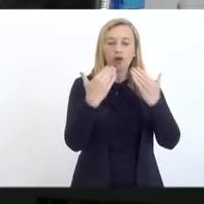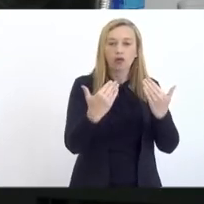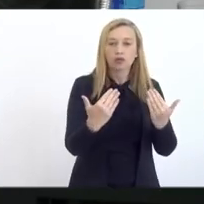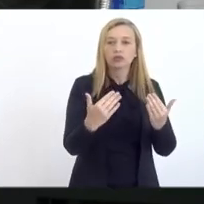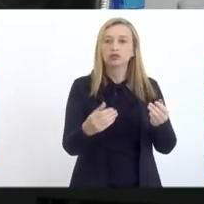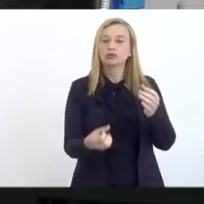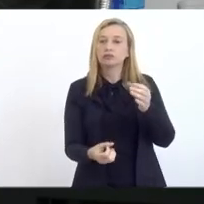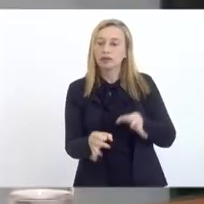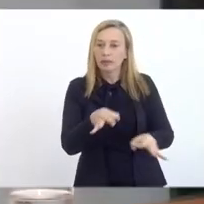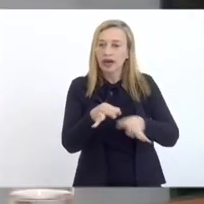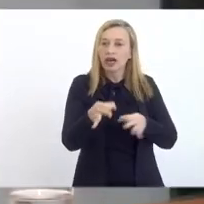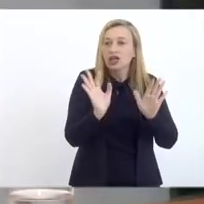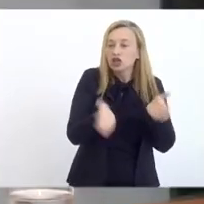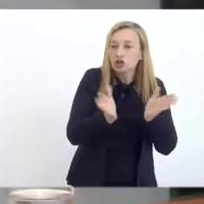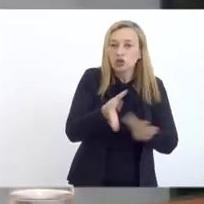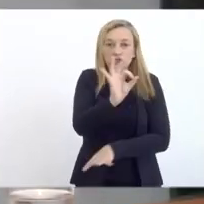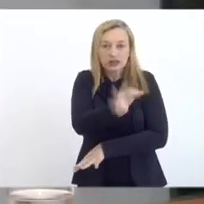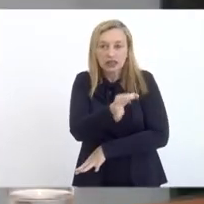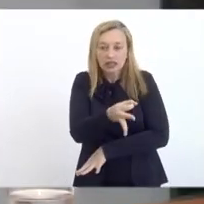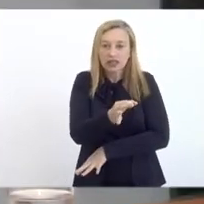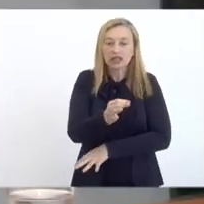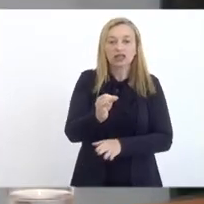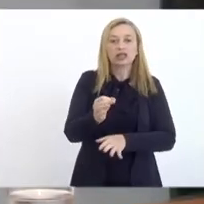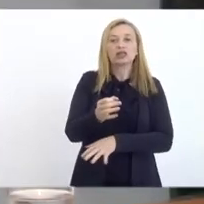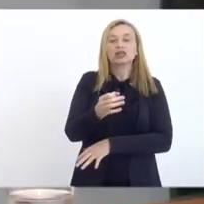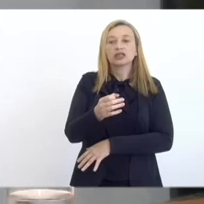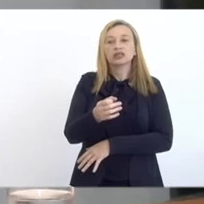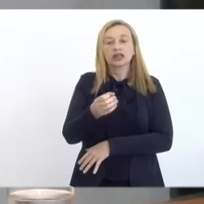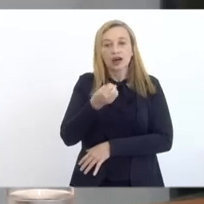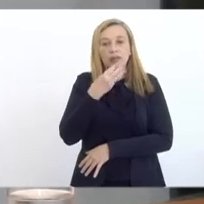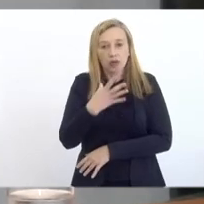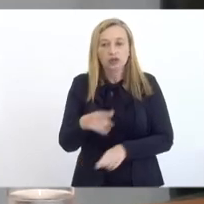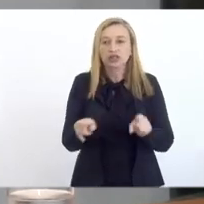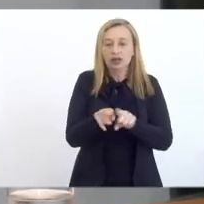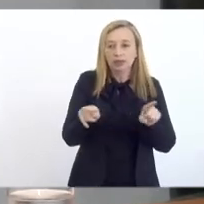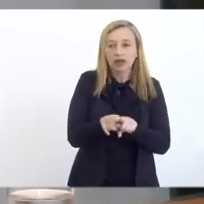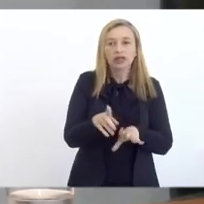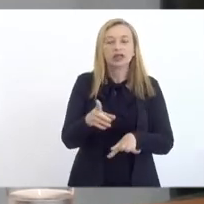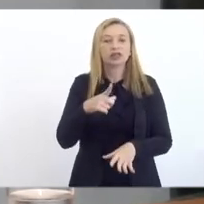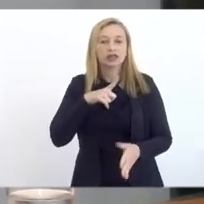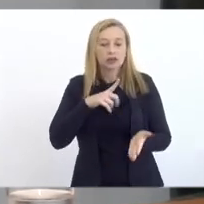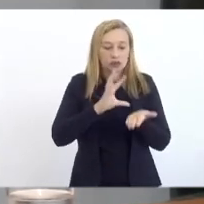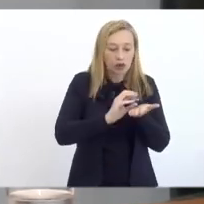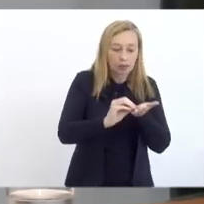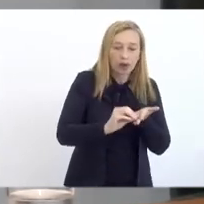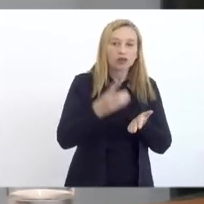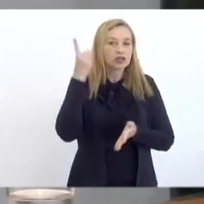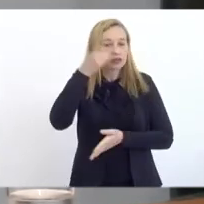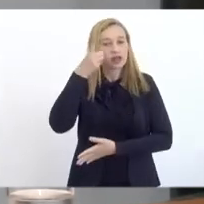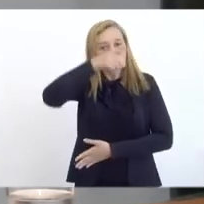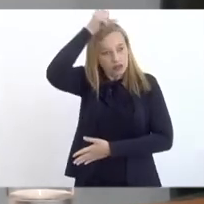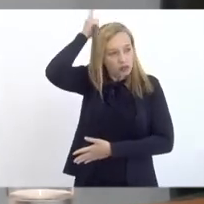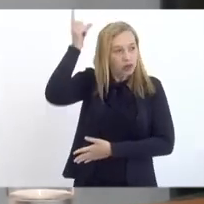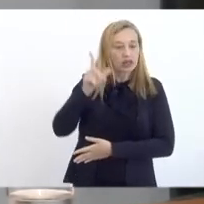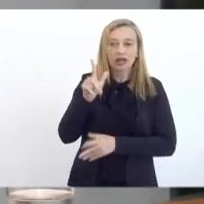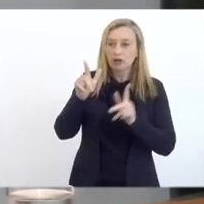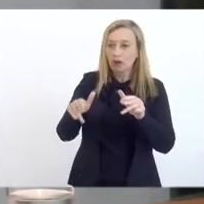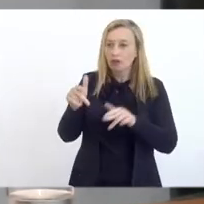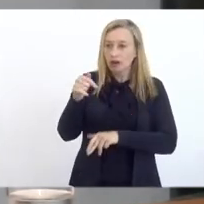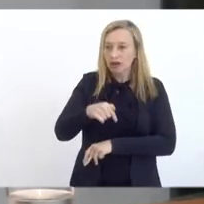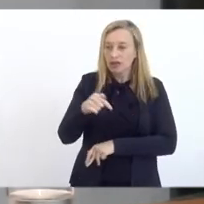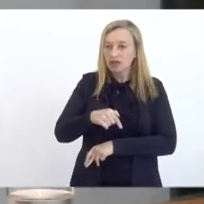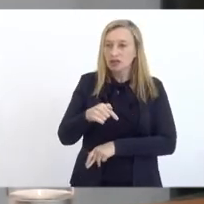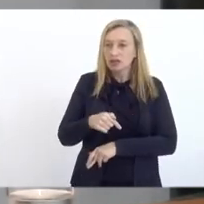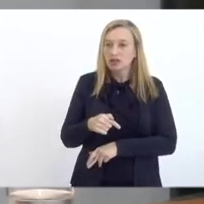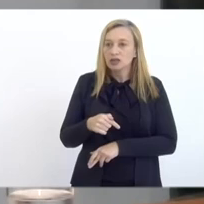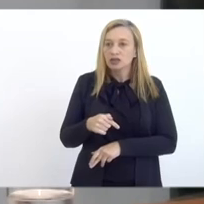realizadas e hoje eu tenho convicção que não vai ser diferente. A gente tem uma pauta, deputado Luiz Paulo, muito próxima a essa também, que é a questão